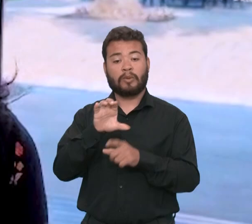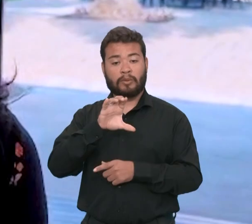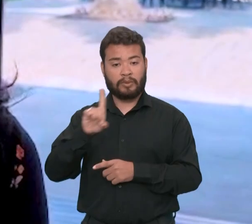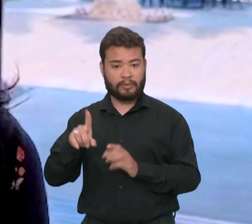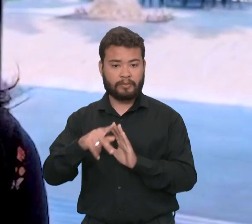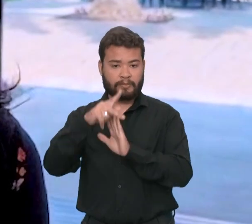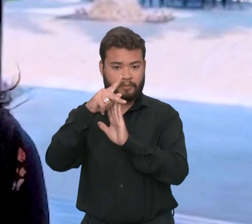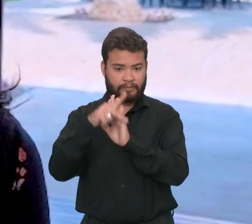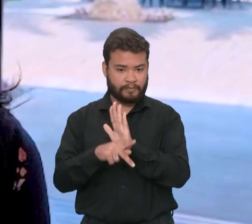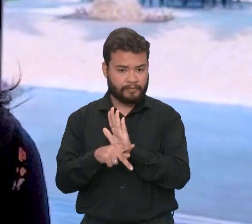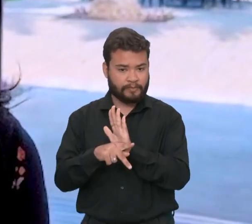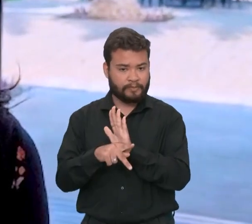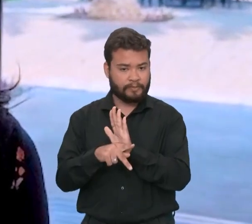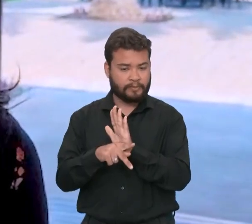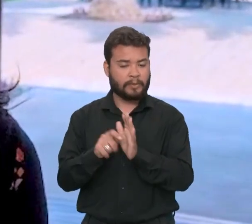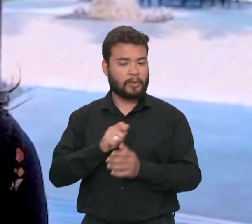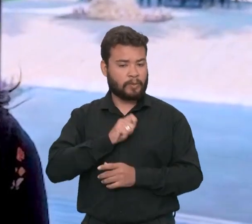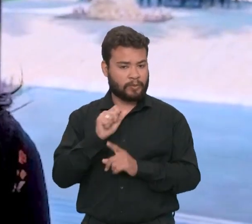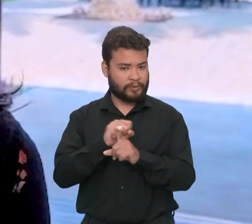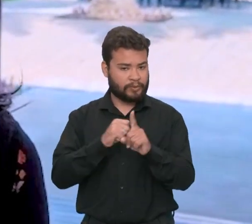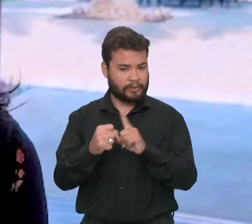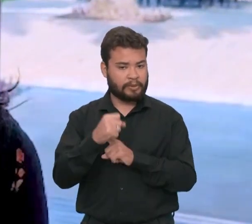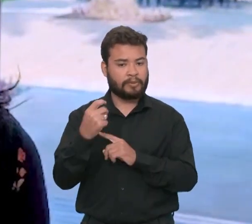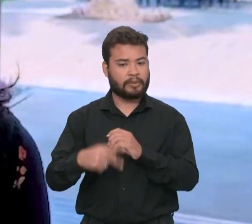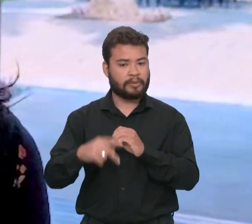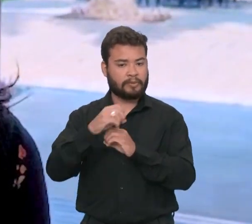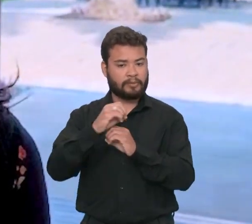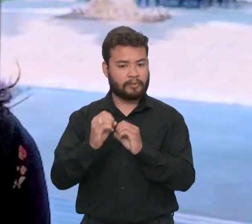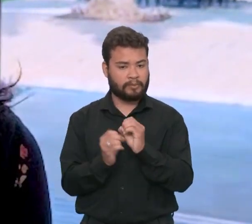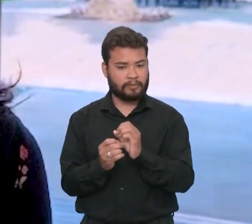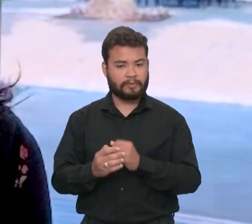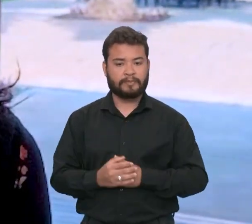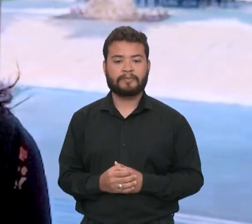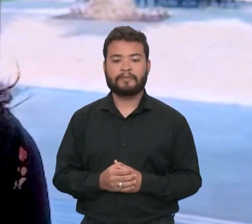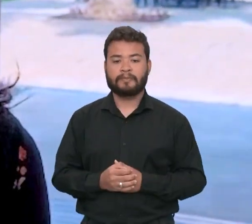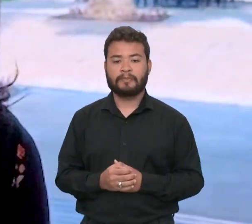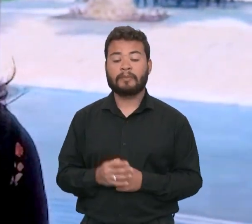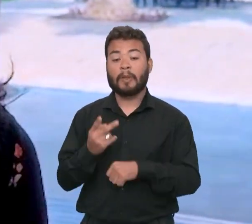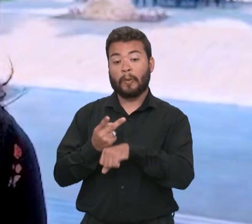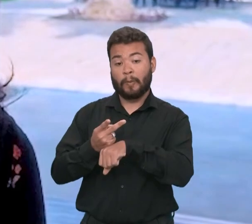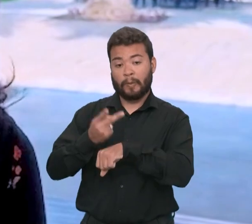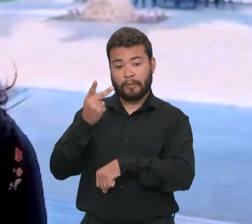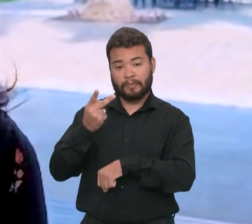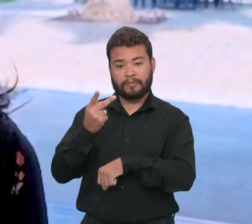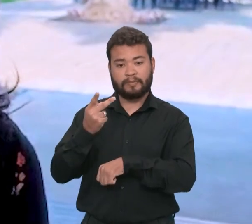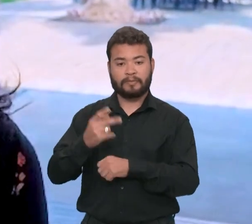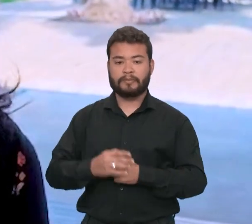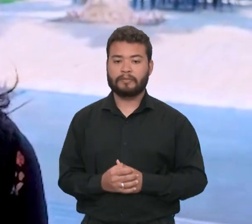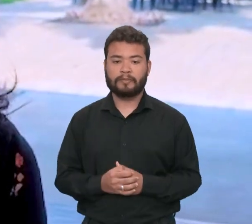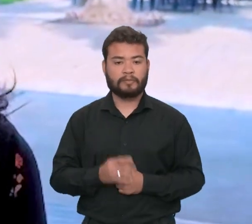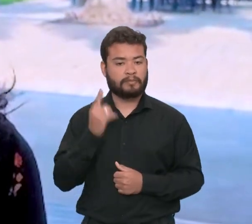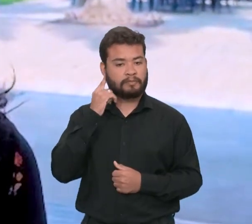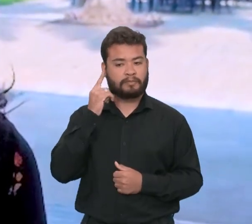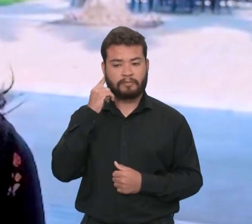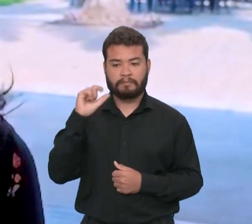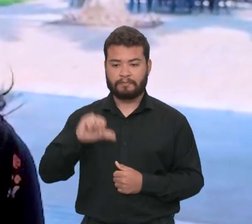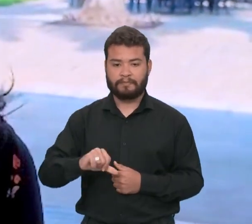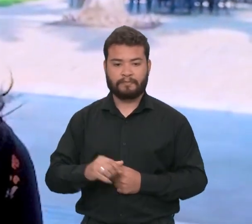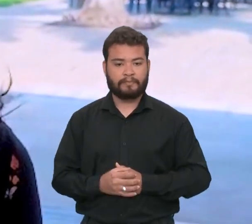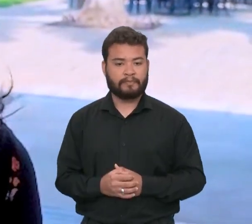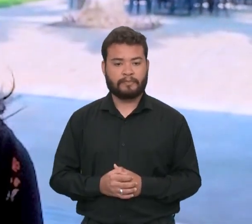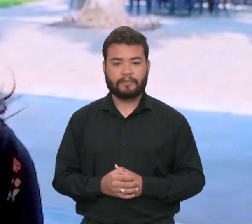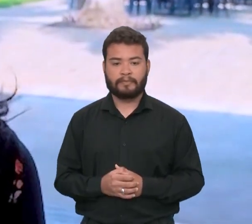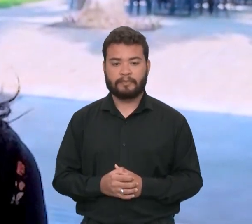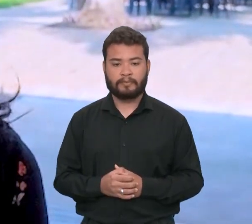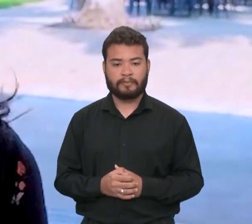de Pós-Graduação em Antropologia Social da UFG. O Prêmio Jabuti Acadêmico representa para mim um reconhecimento